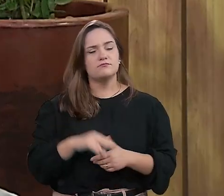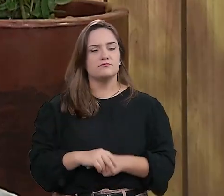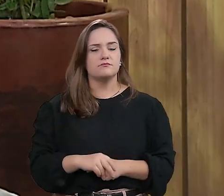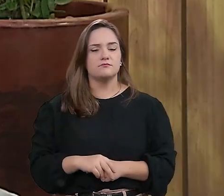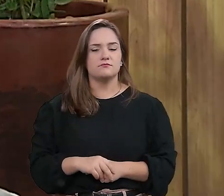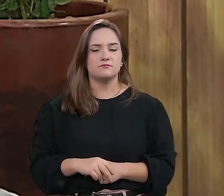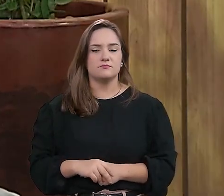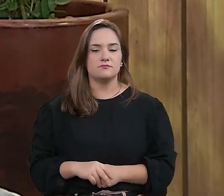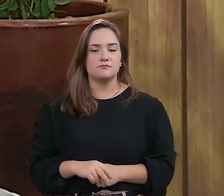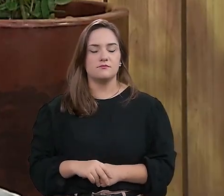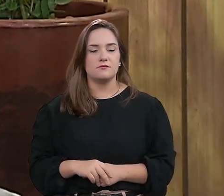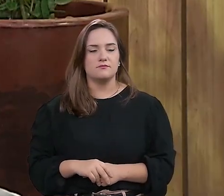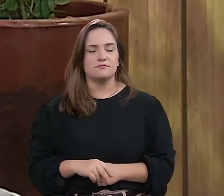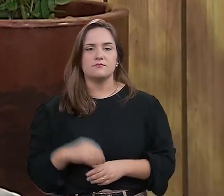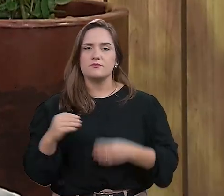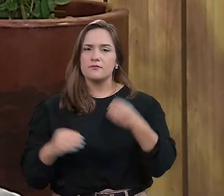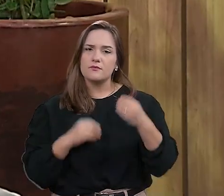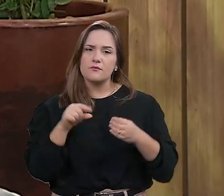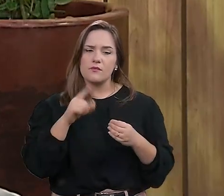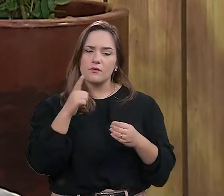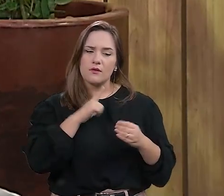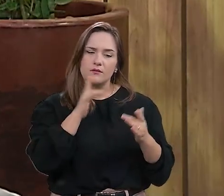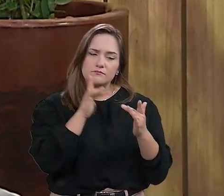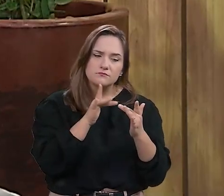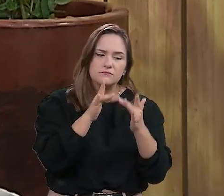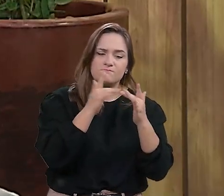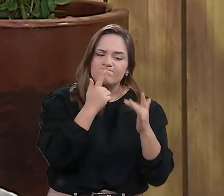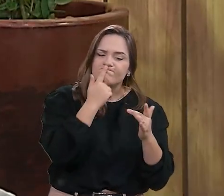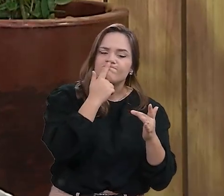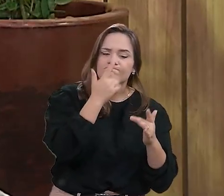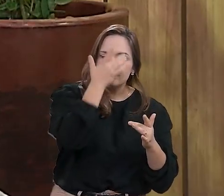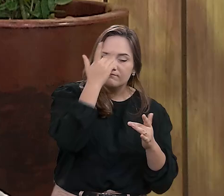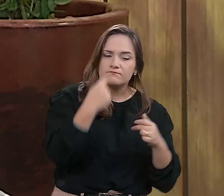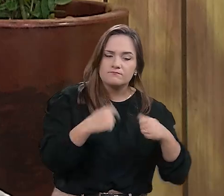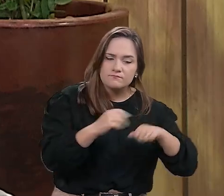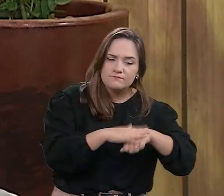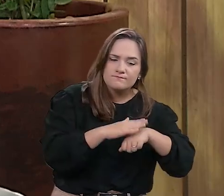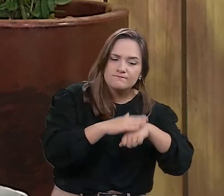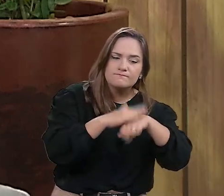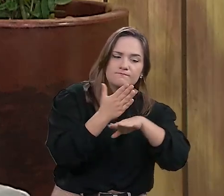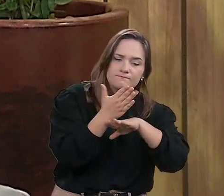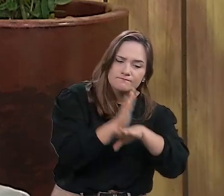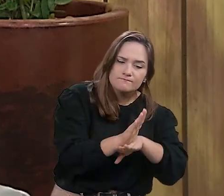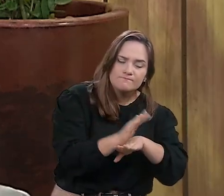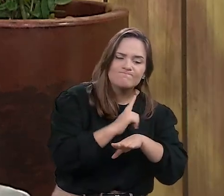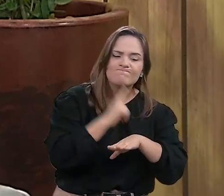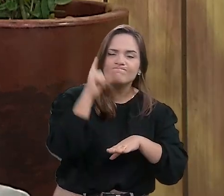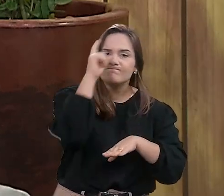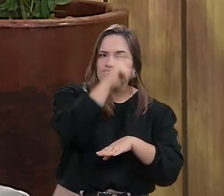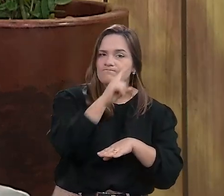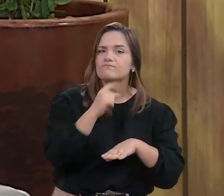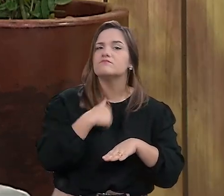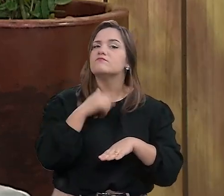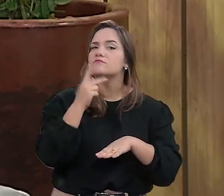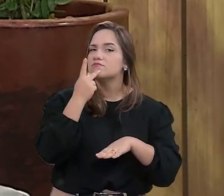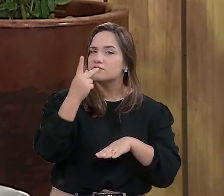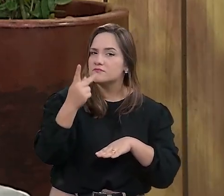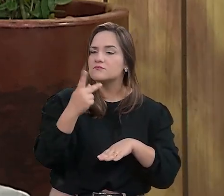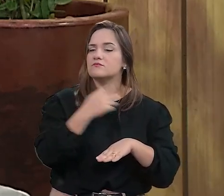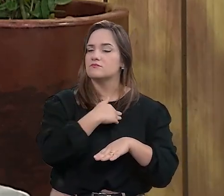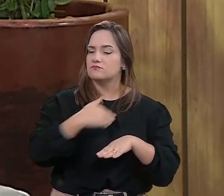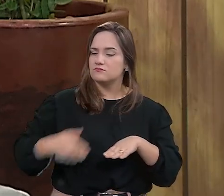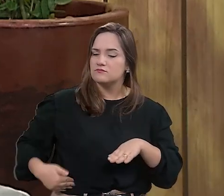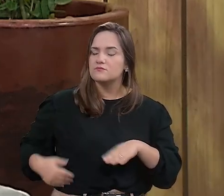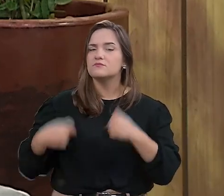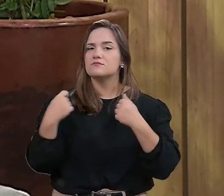com as pessoas mais necessitadas, que passam por uma certa dificuldade, que às vezes, né, a gente até comenta que o Estado tem que ter um olhar diferente